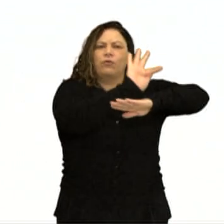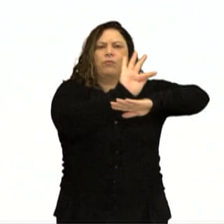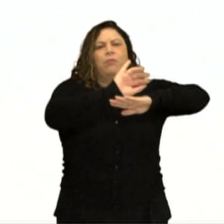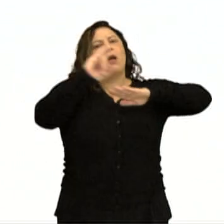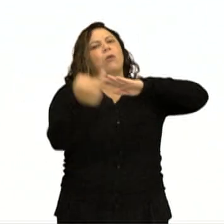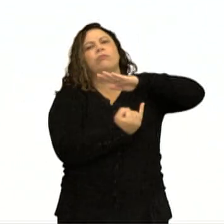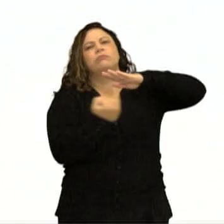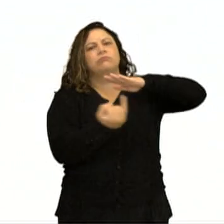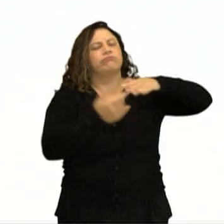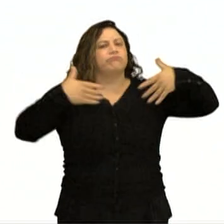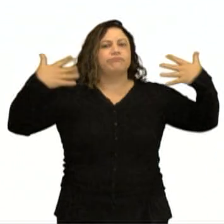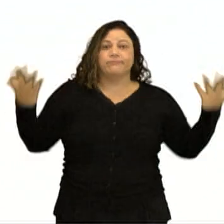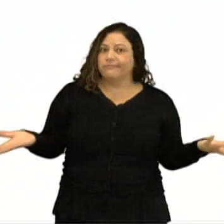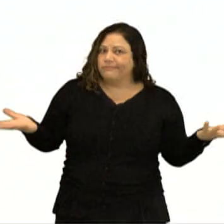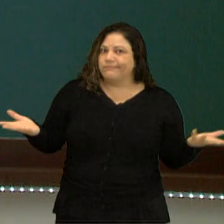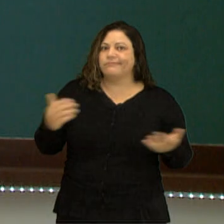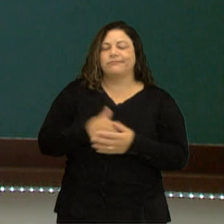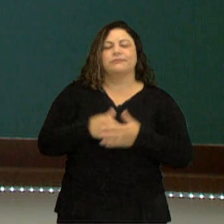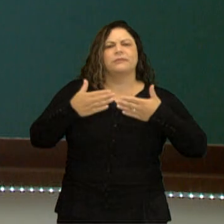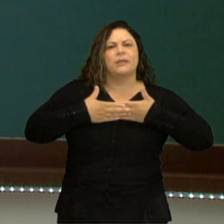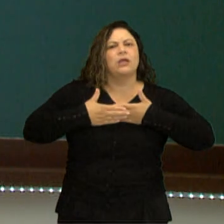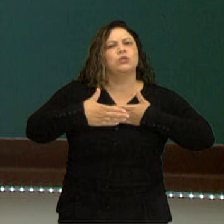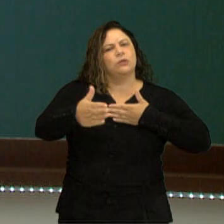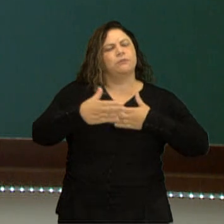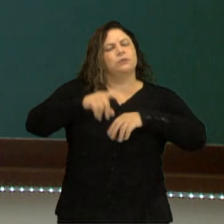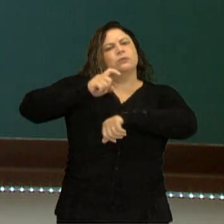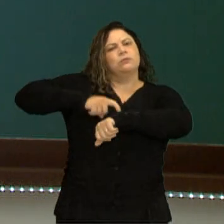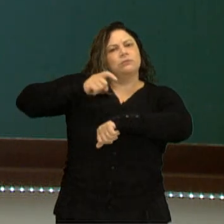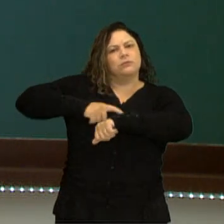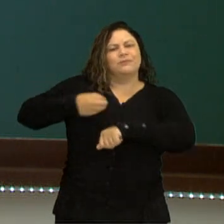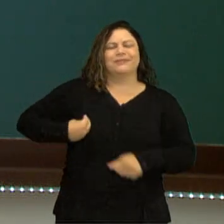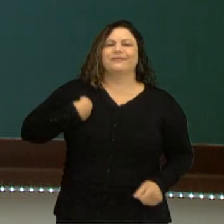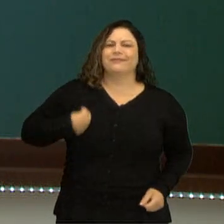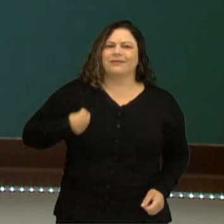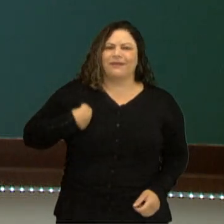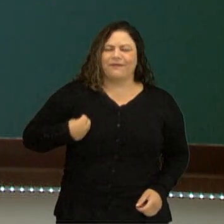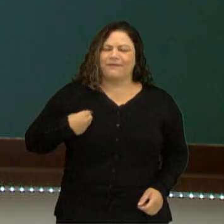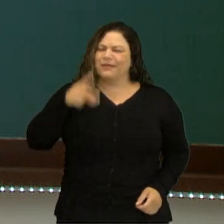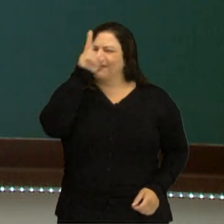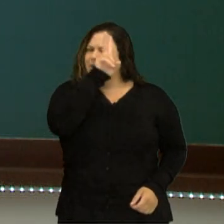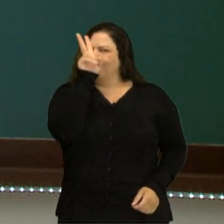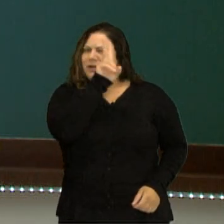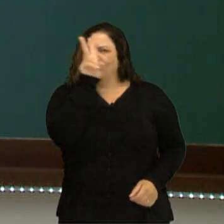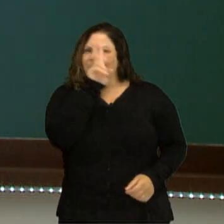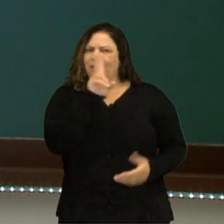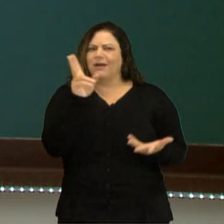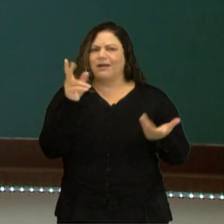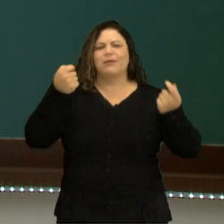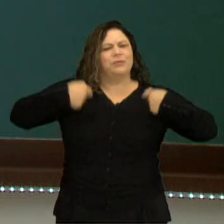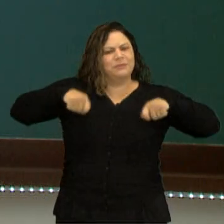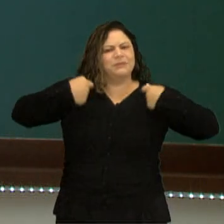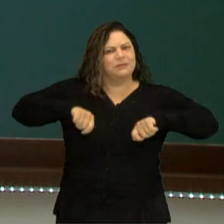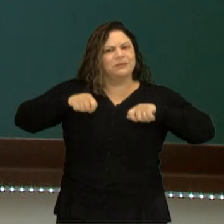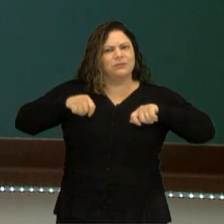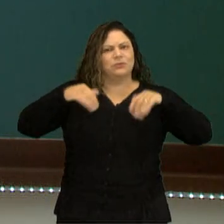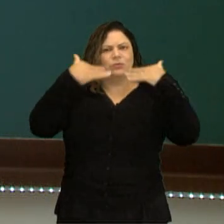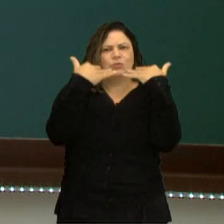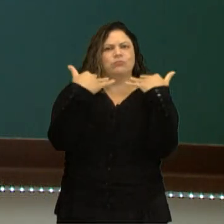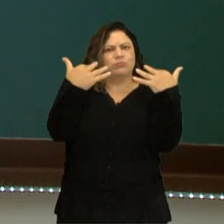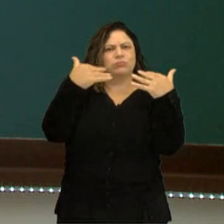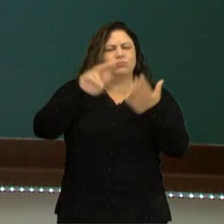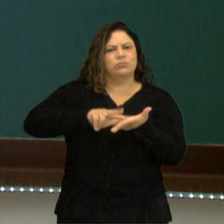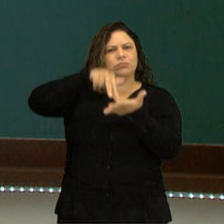você já passou algum momento de sua vida, relembra, que você teve que falar em público? Então